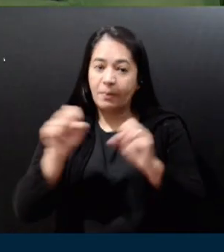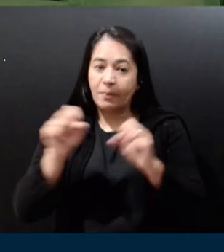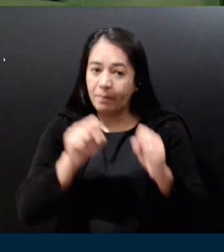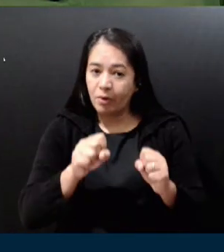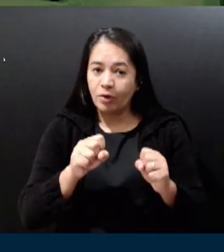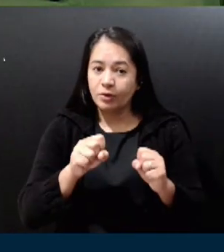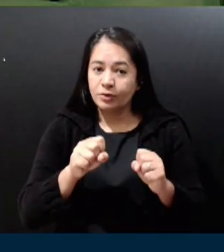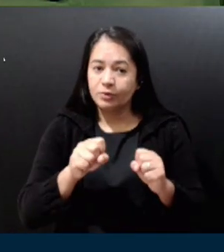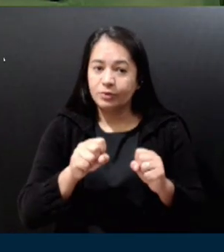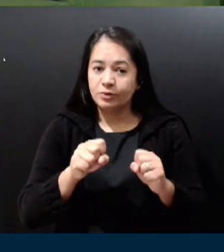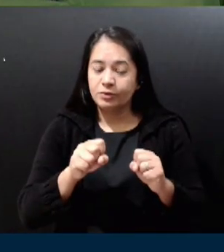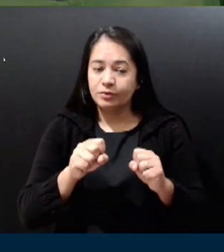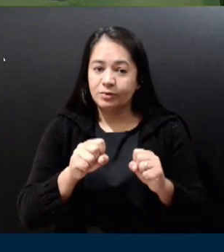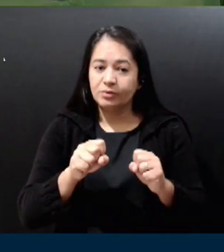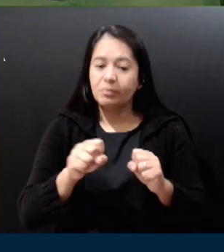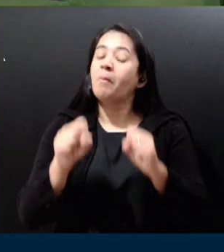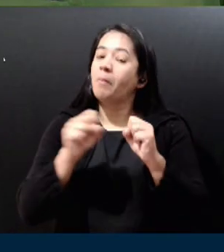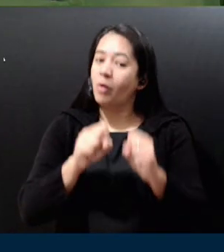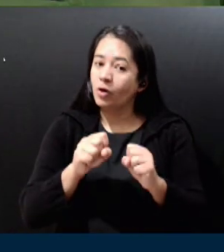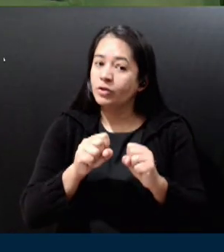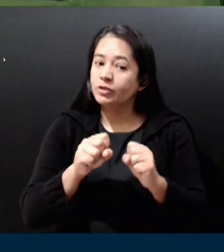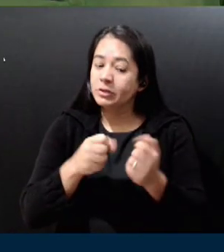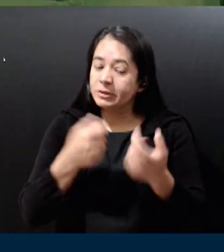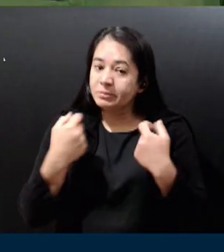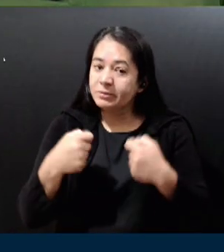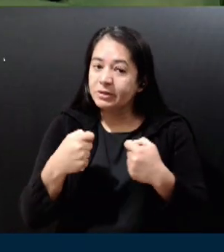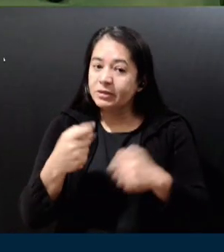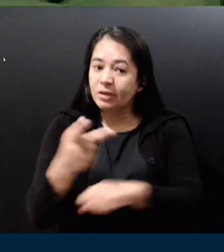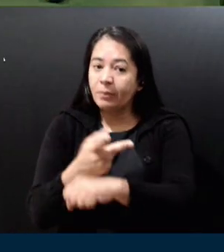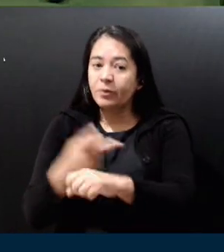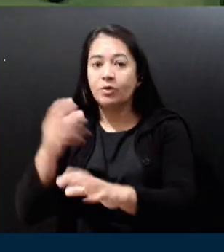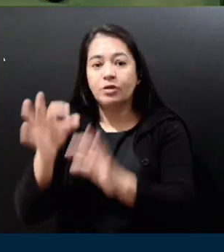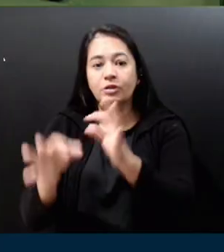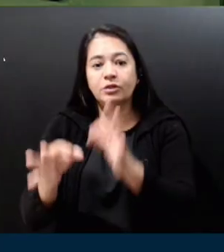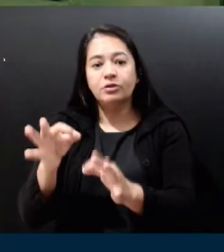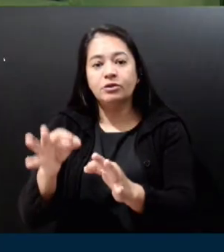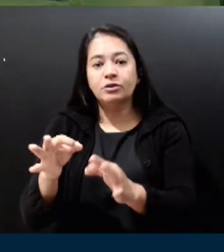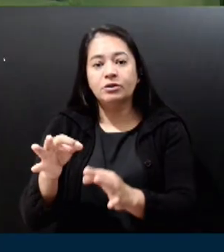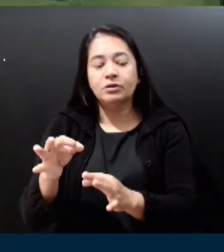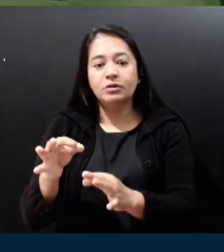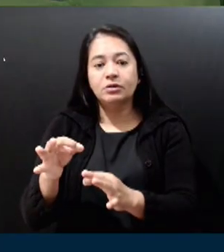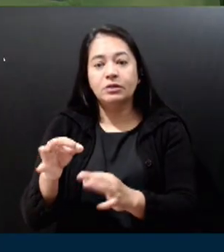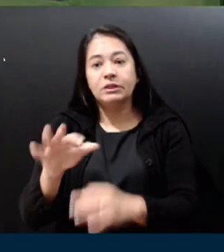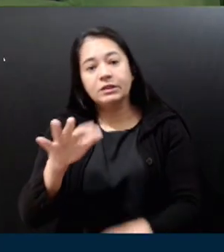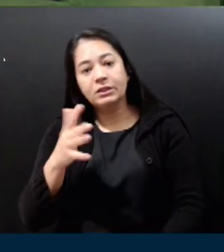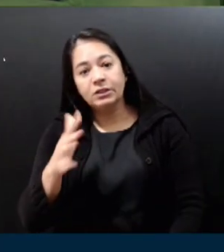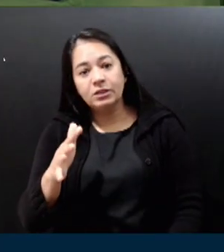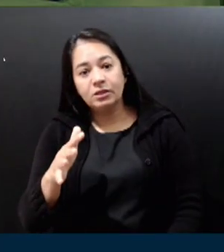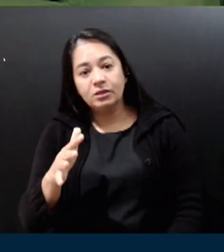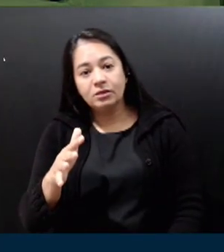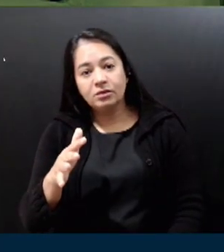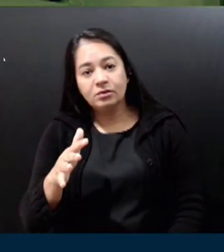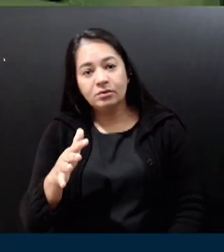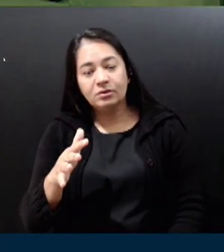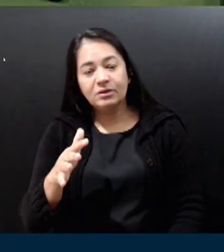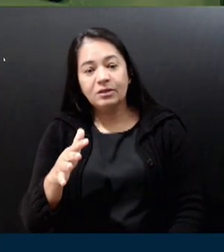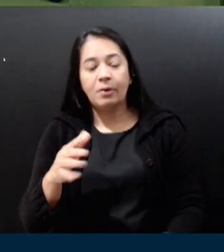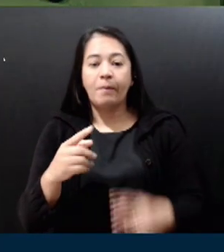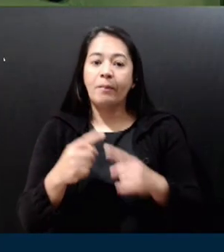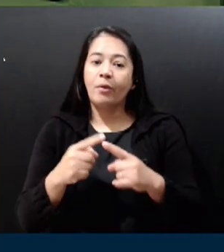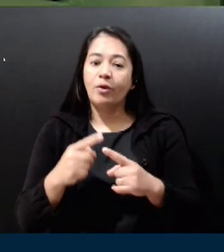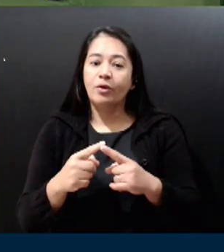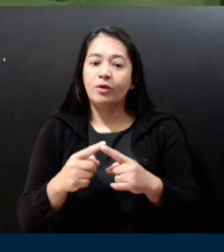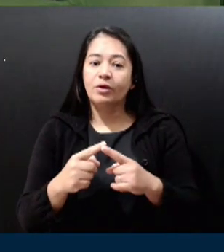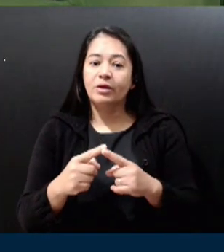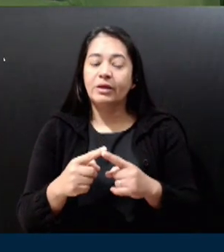pode e deve procurar a justiça pedir indenização. E muitas vezes tratamento emocional, porque quem gera dor e sofrimento